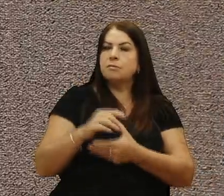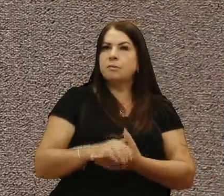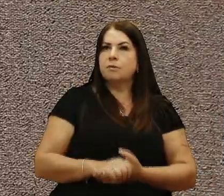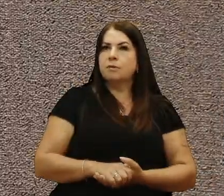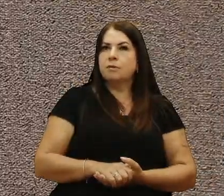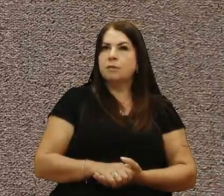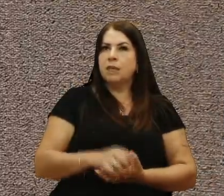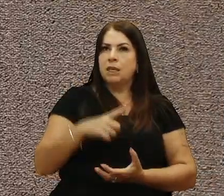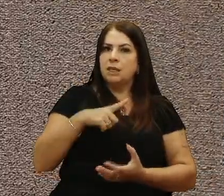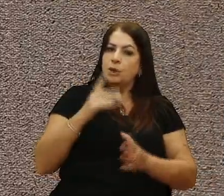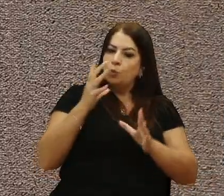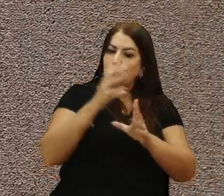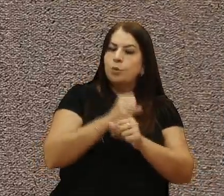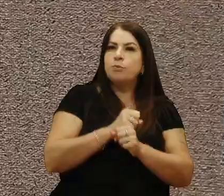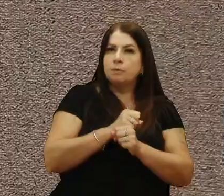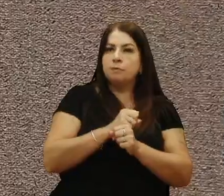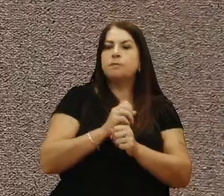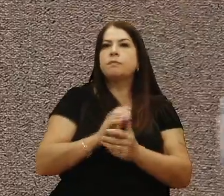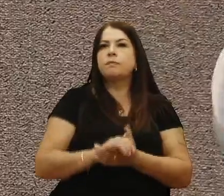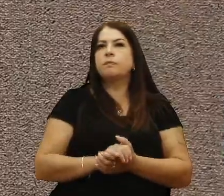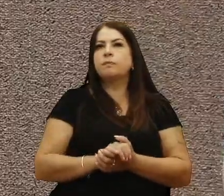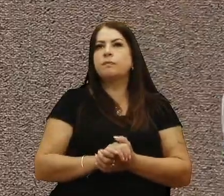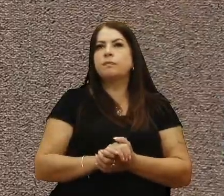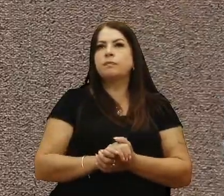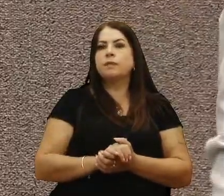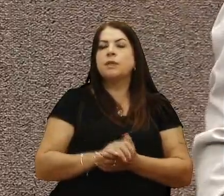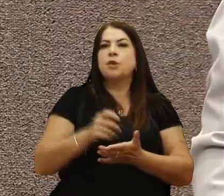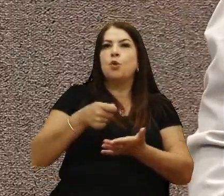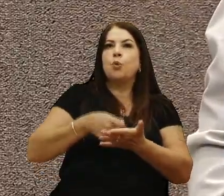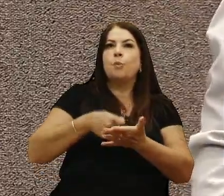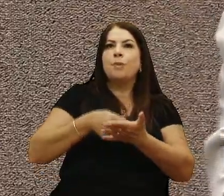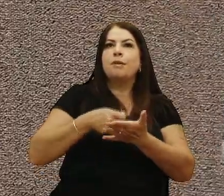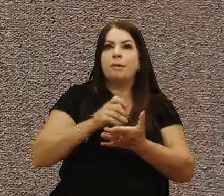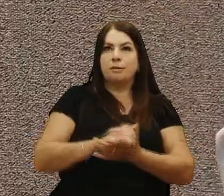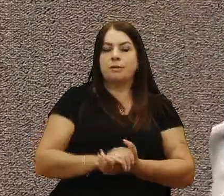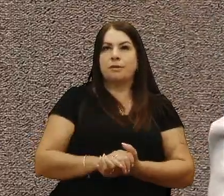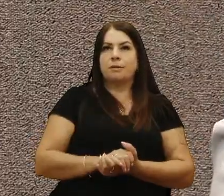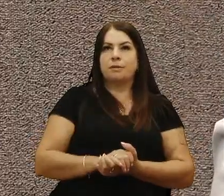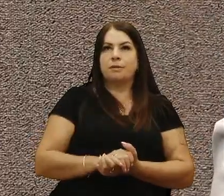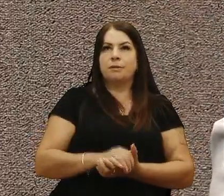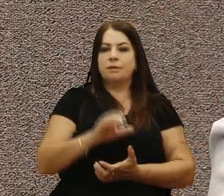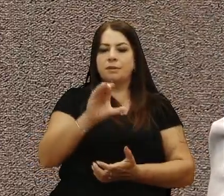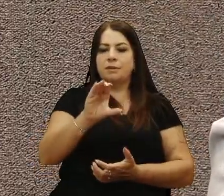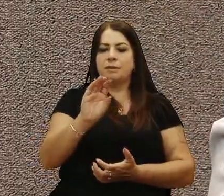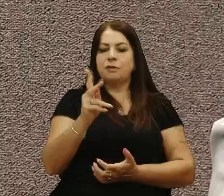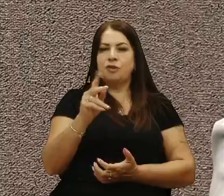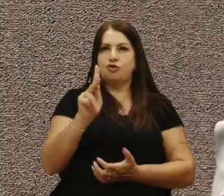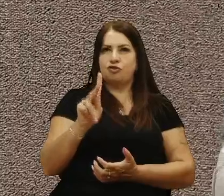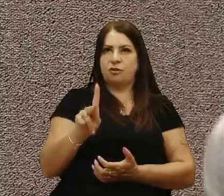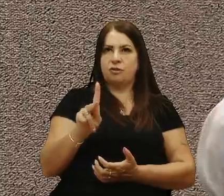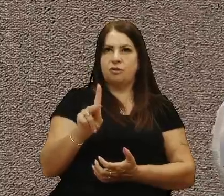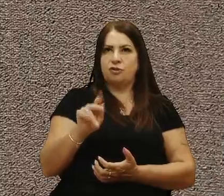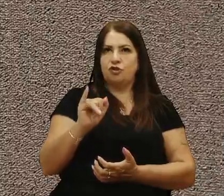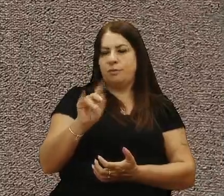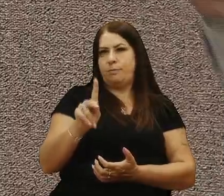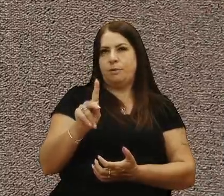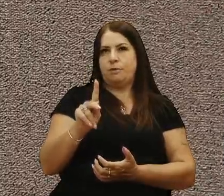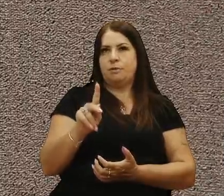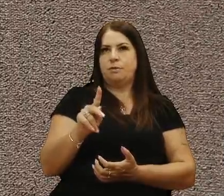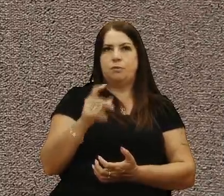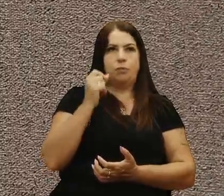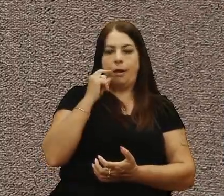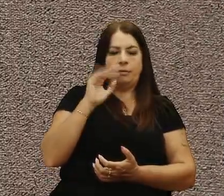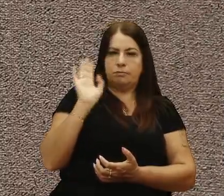que tem um animal, que seja obrigado a chipar o cachorro, o gato, o que